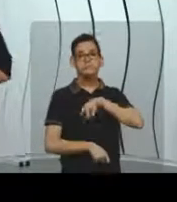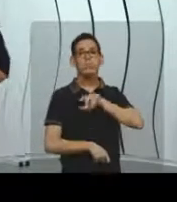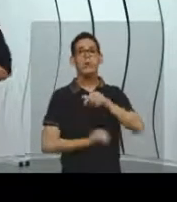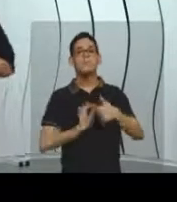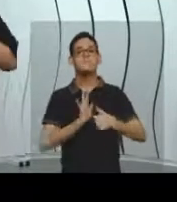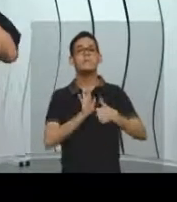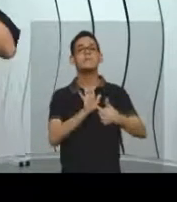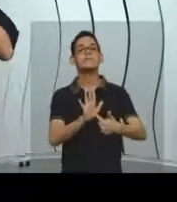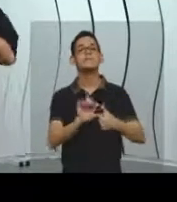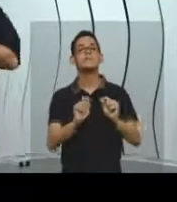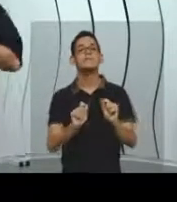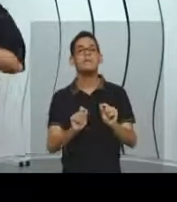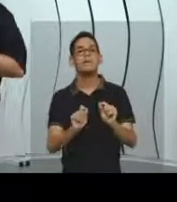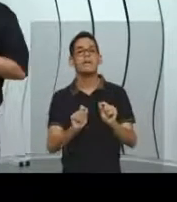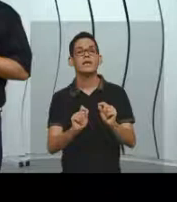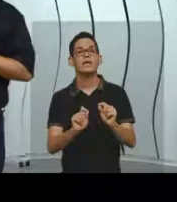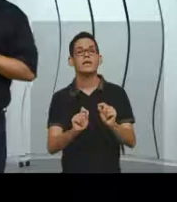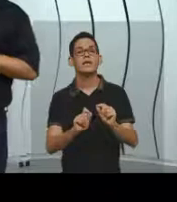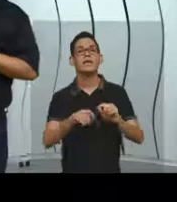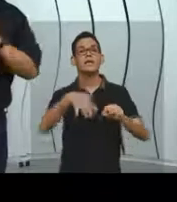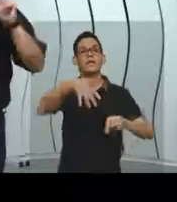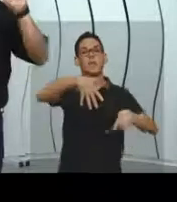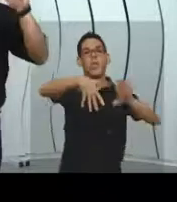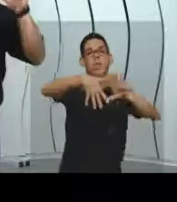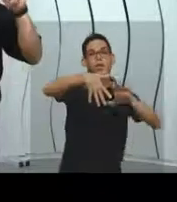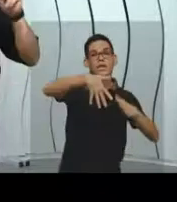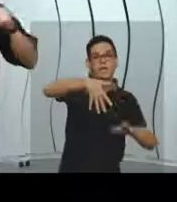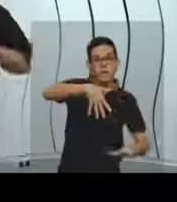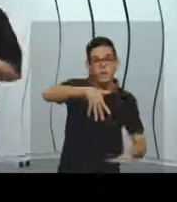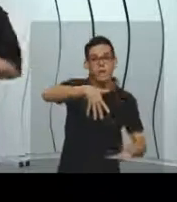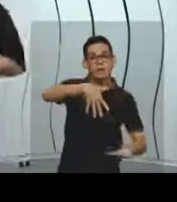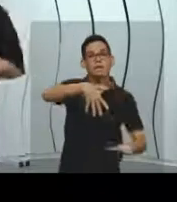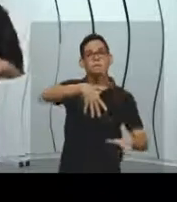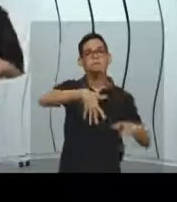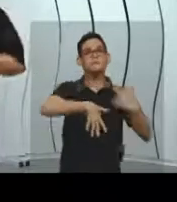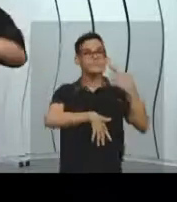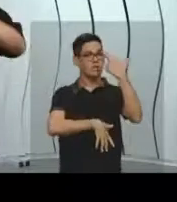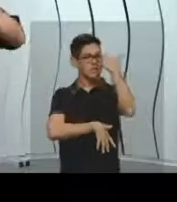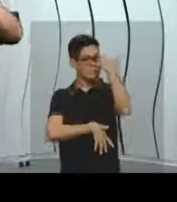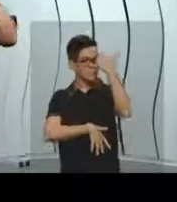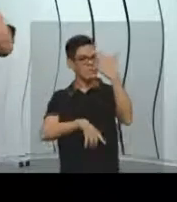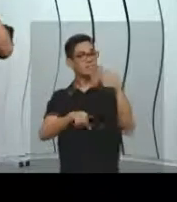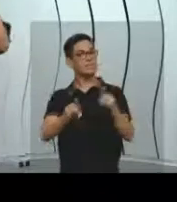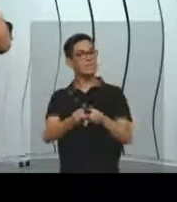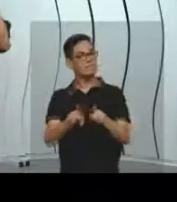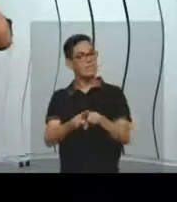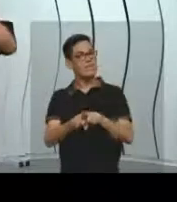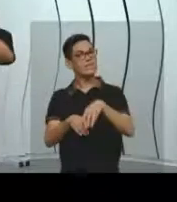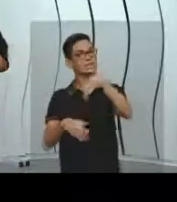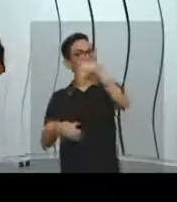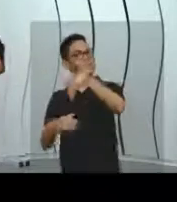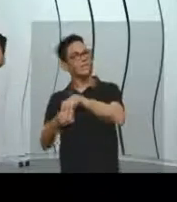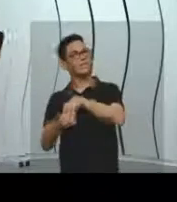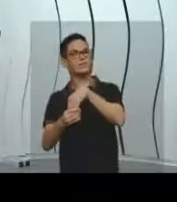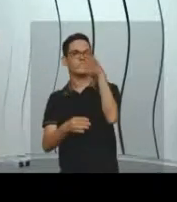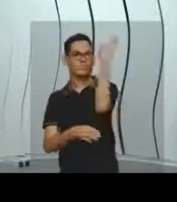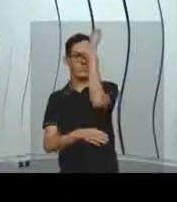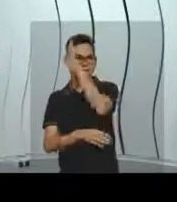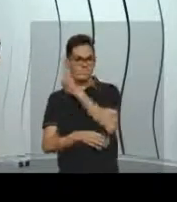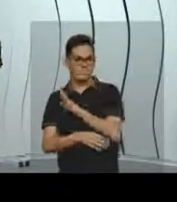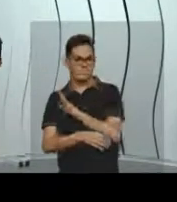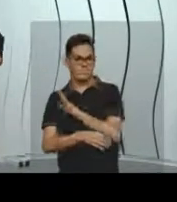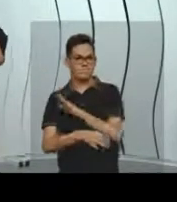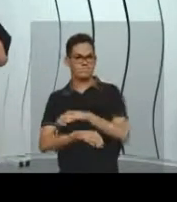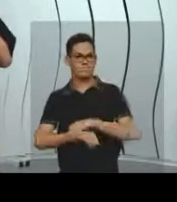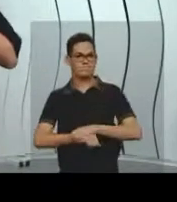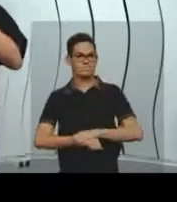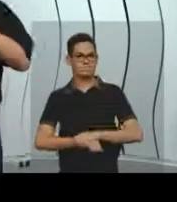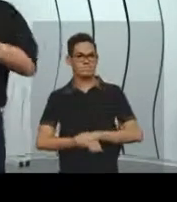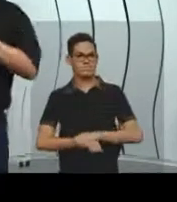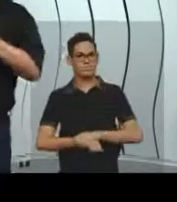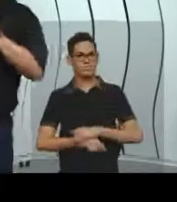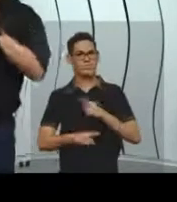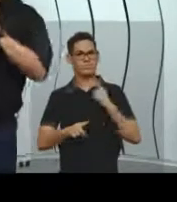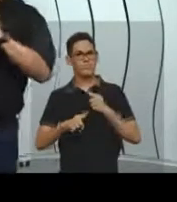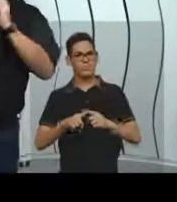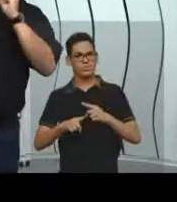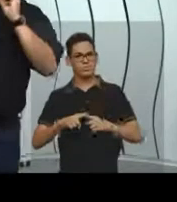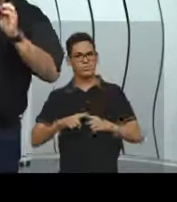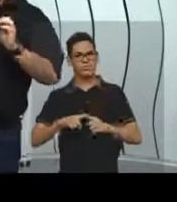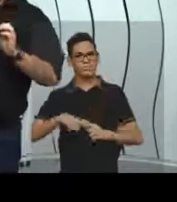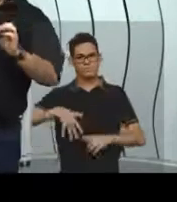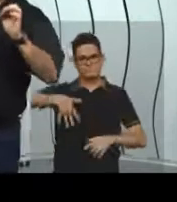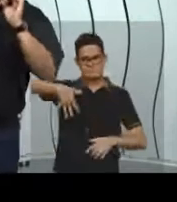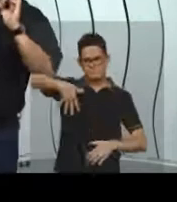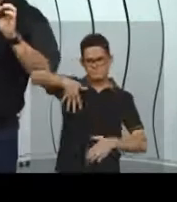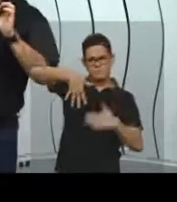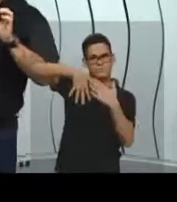litoral, Portugal era proprietário também de todo o interior. Por quê? Vamos lembrar uma coisa: